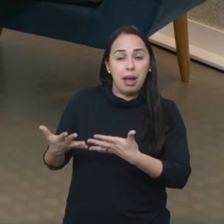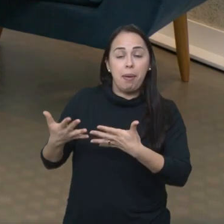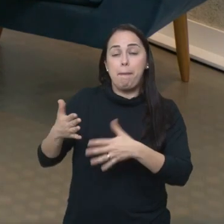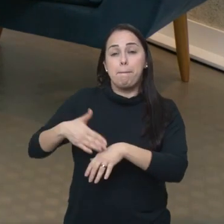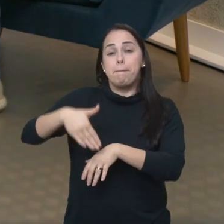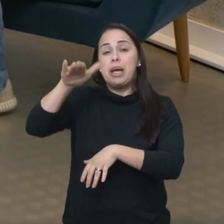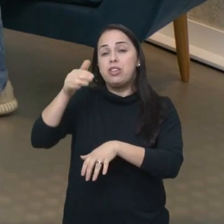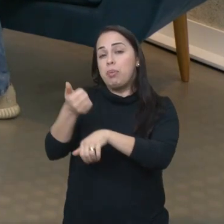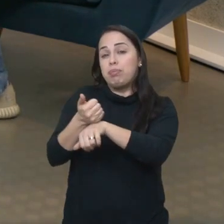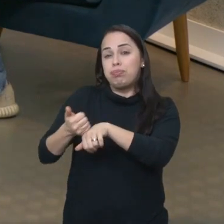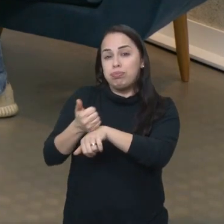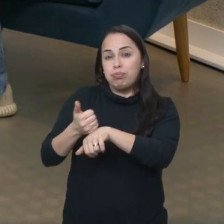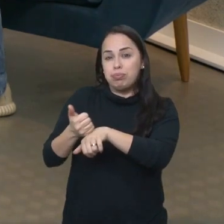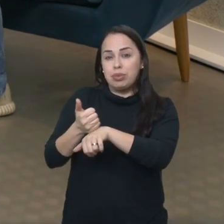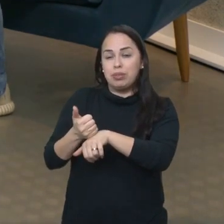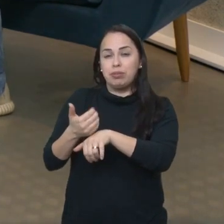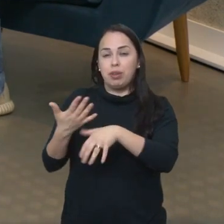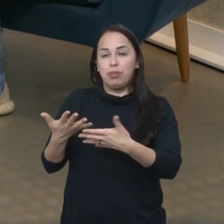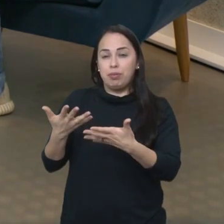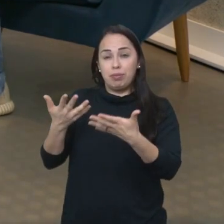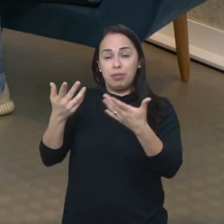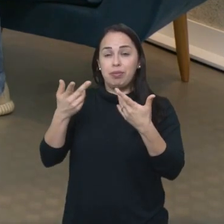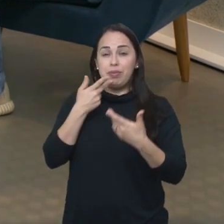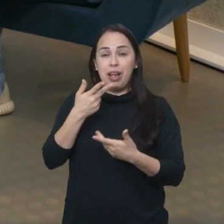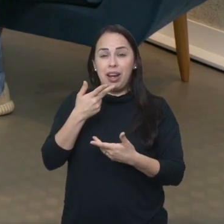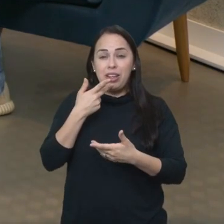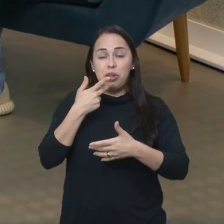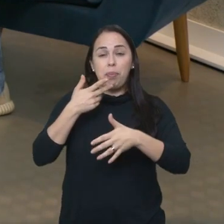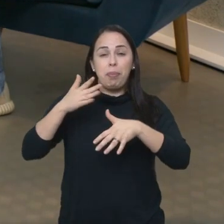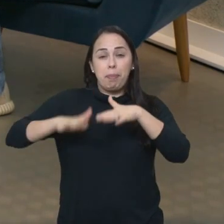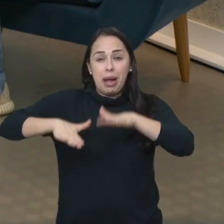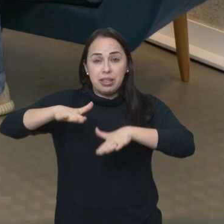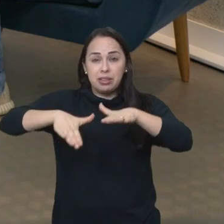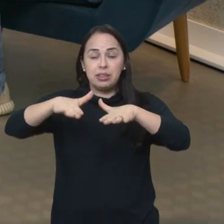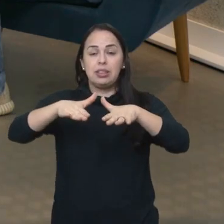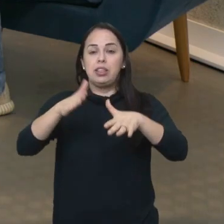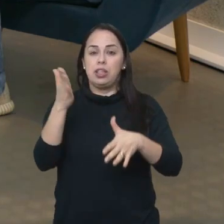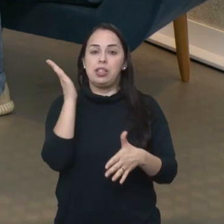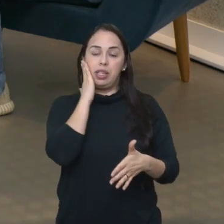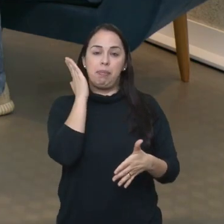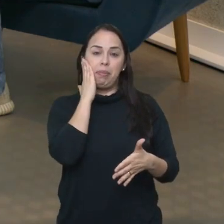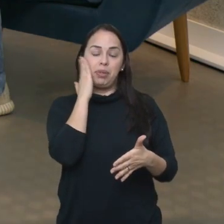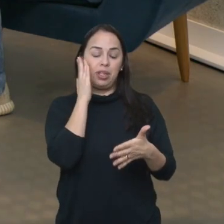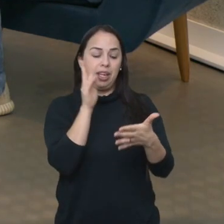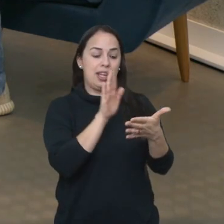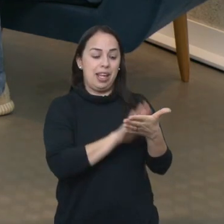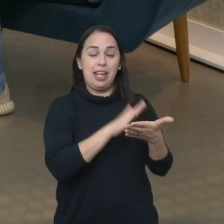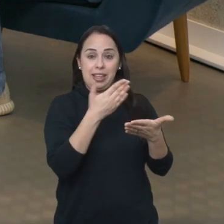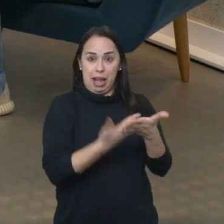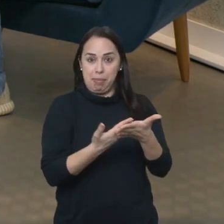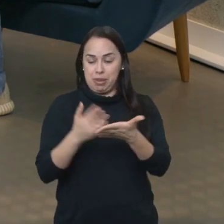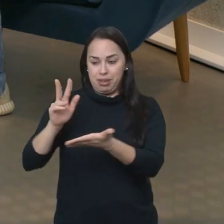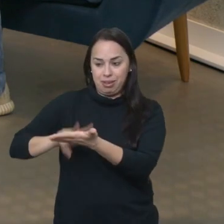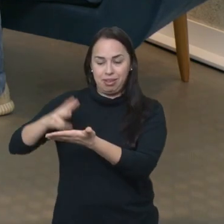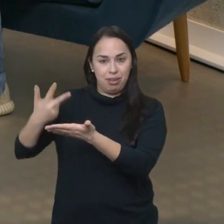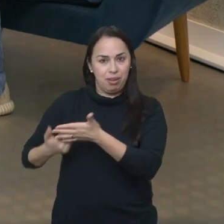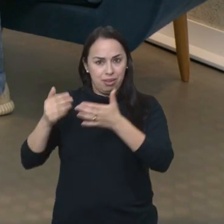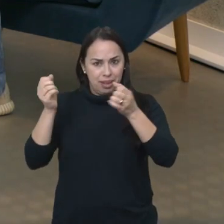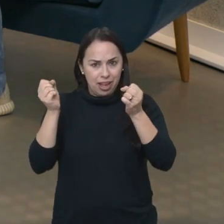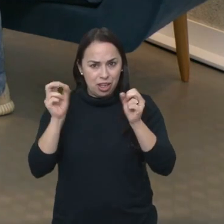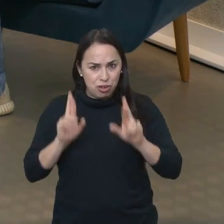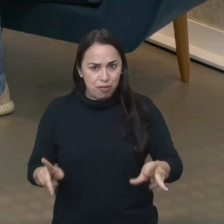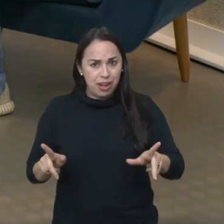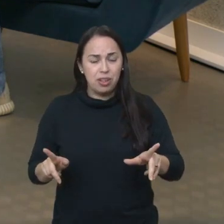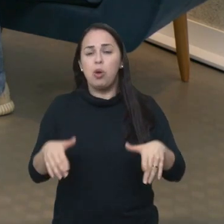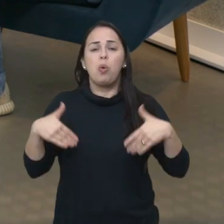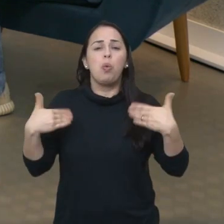essa carreira. Aline, vamos falar um pouco sobre o passo a passo, porque a gente sabe que tem diferença entre intérprete e tradutora, e existe essa profissão,